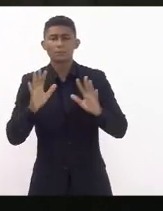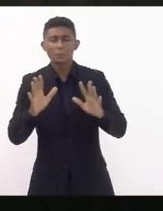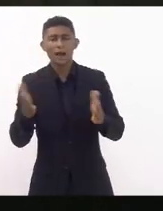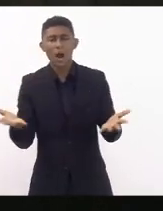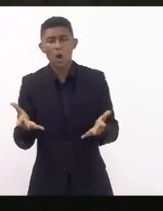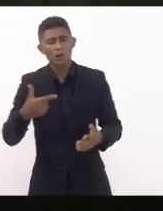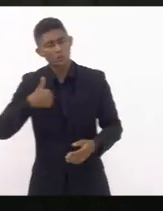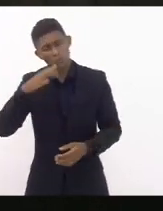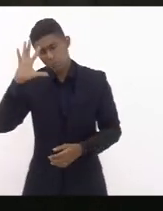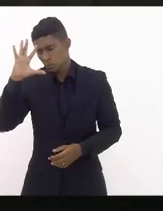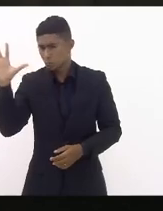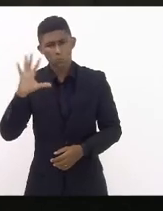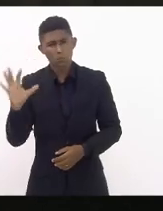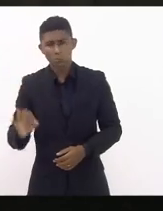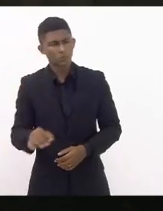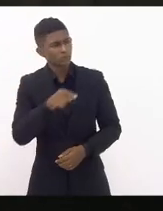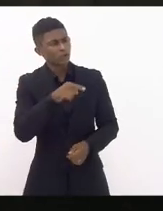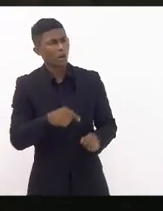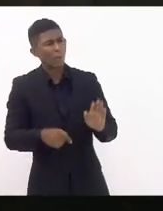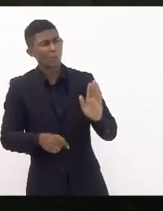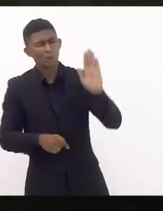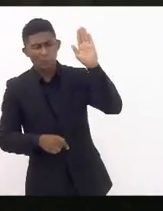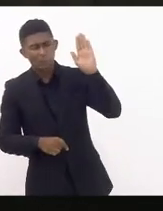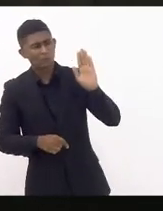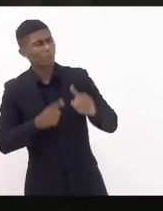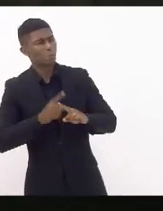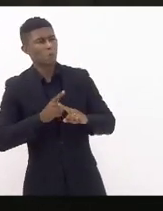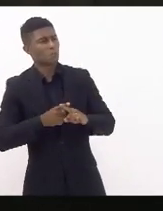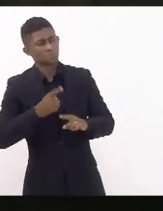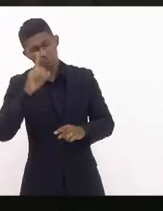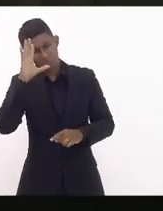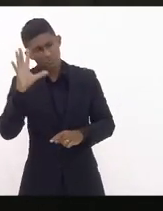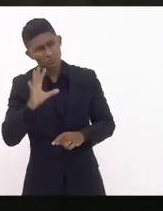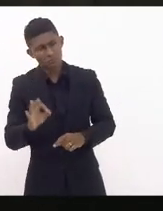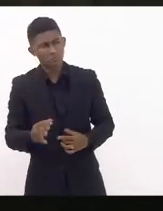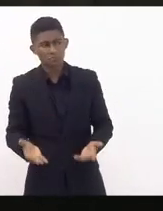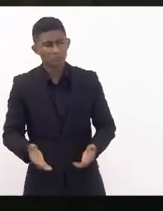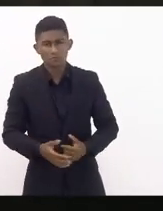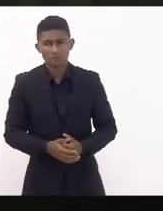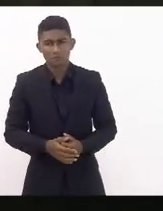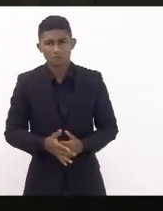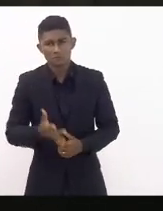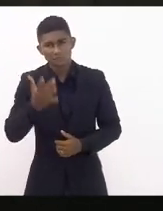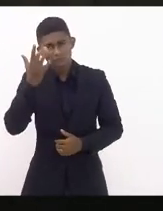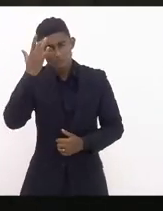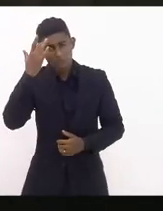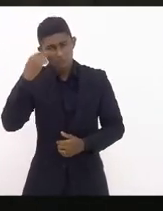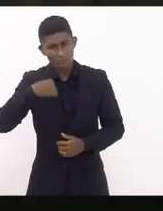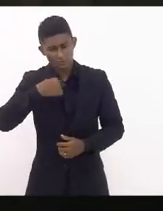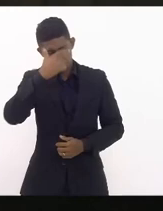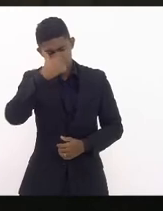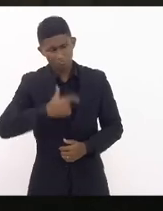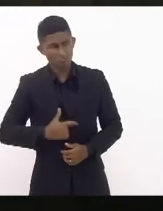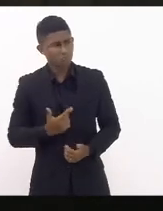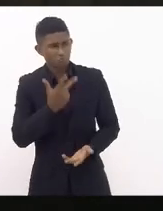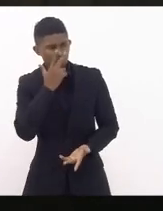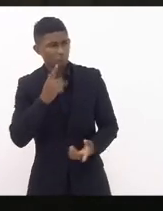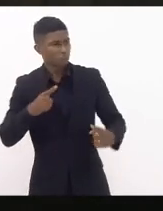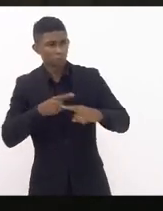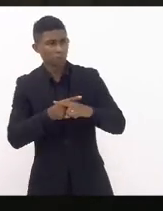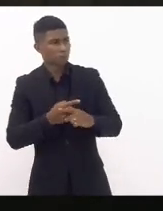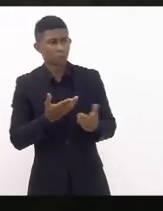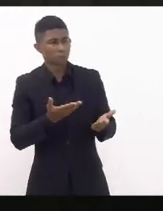entendi, né, o aparte, e eu acho que não mereço esse tipo de aparte de Vossa